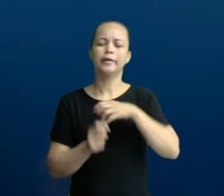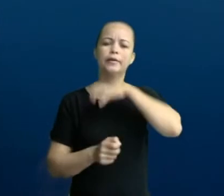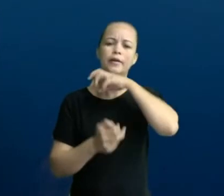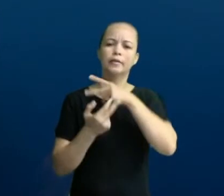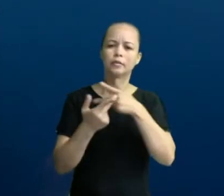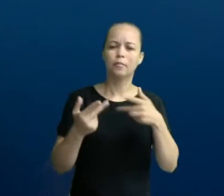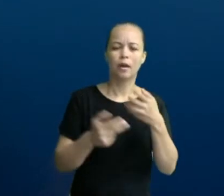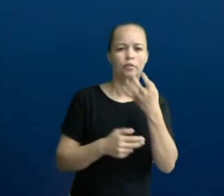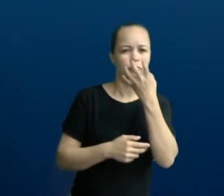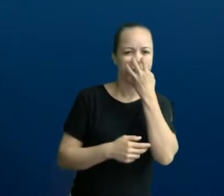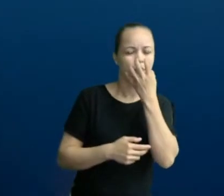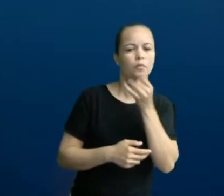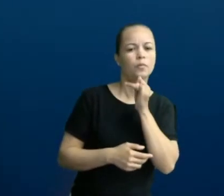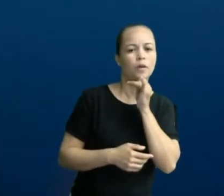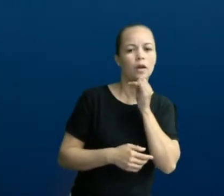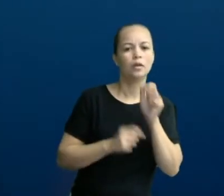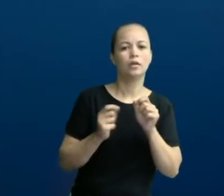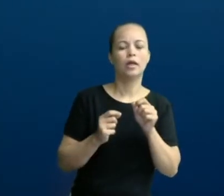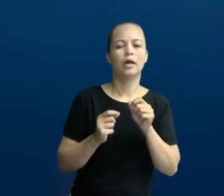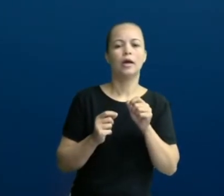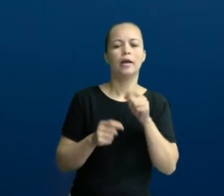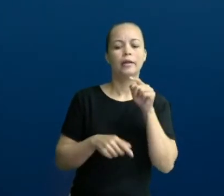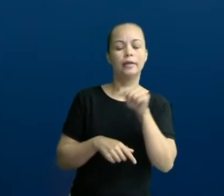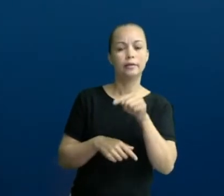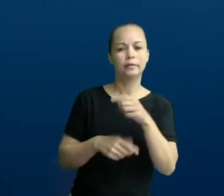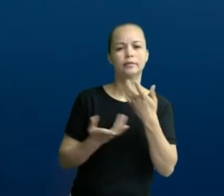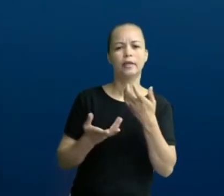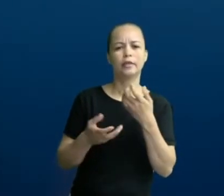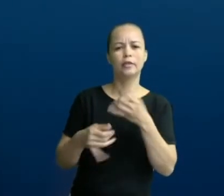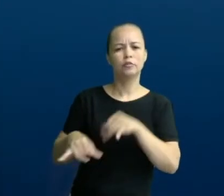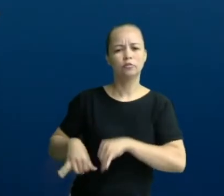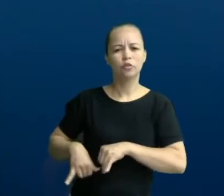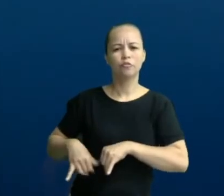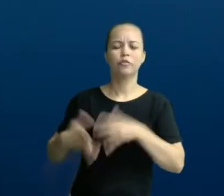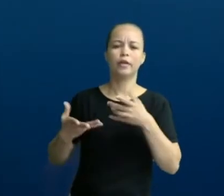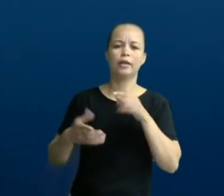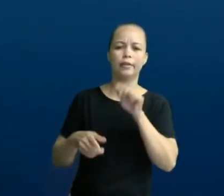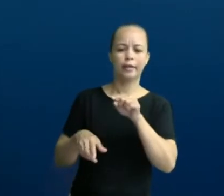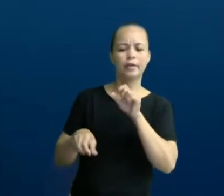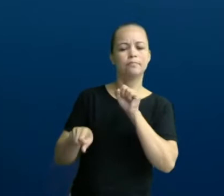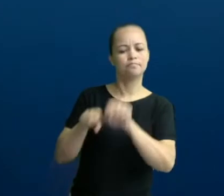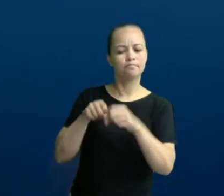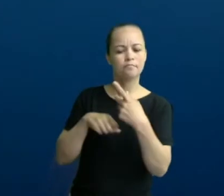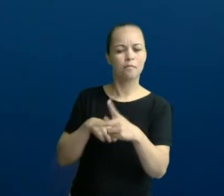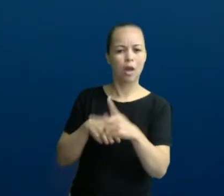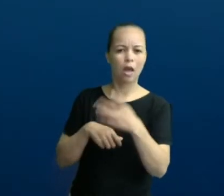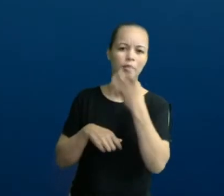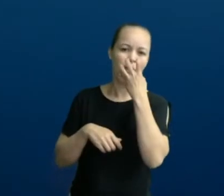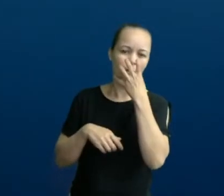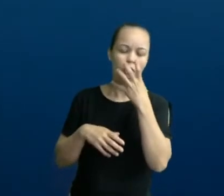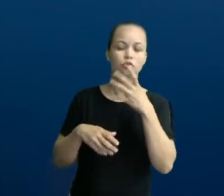animais como o cachorro, por exemplo, o animal tem que sofrer eutanásia. O animal tem que ser sacrificado. Por quê? É um tratamento difícil e muitas